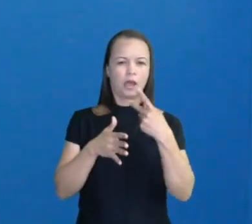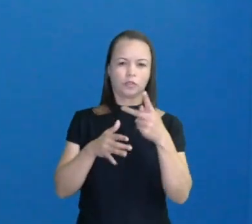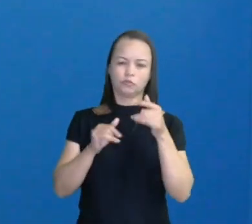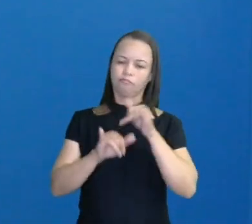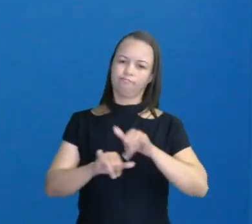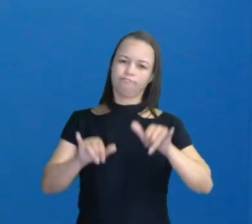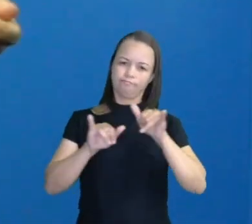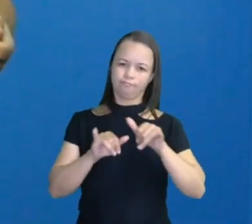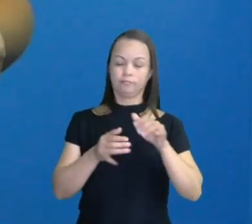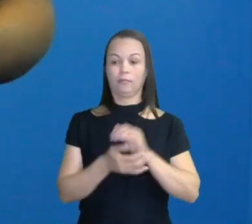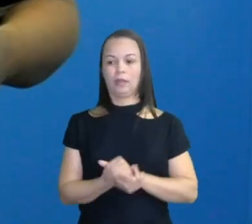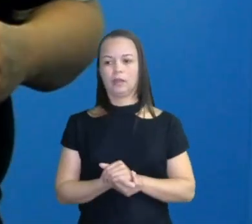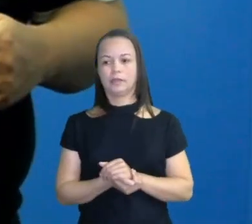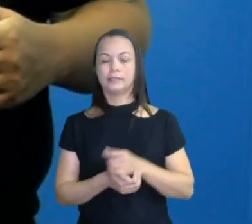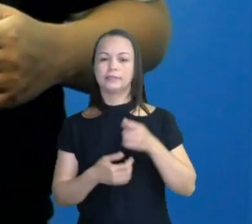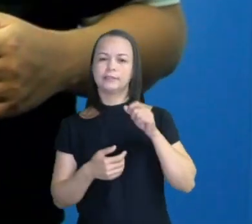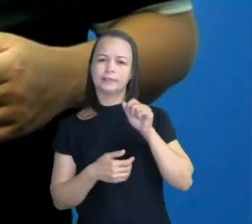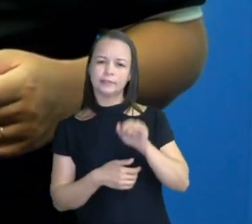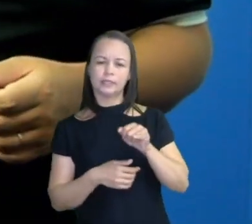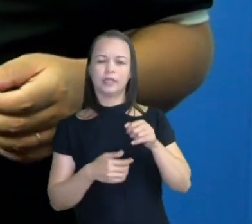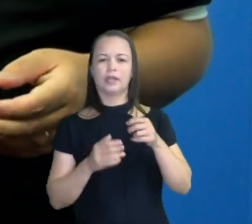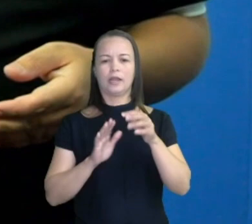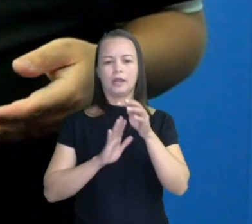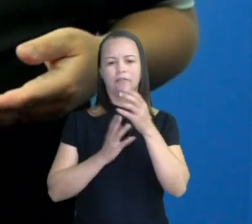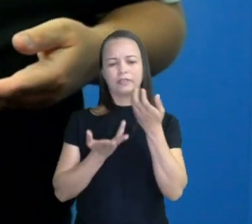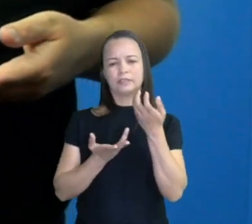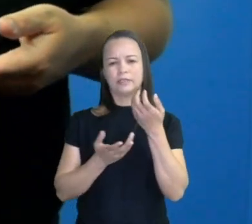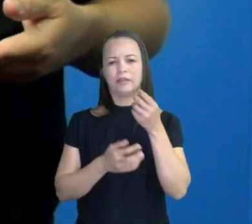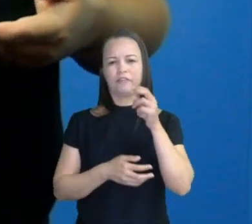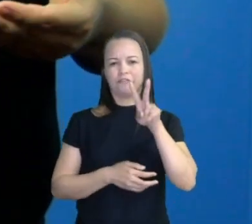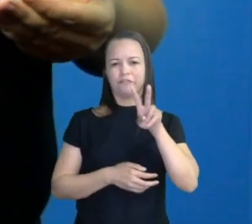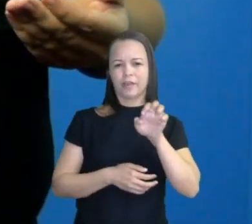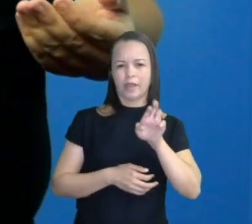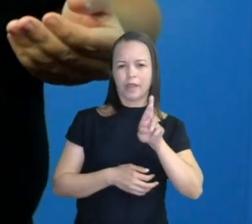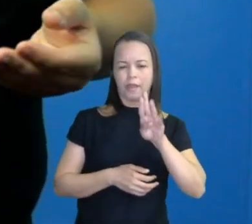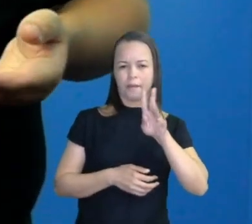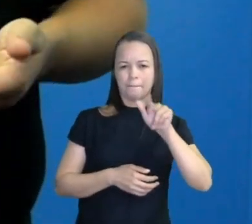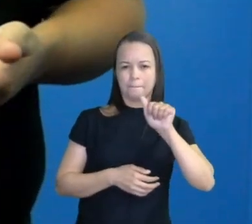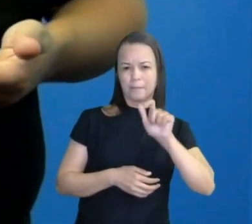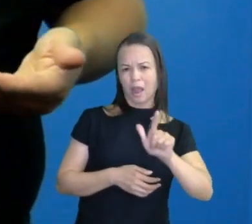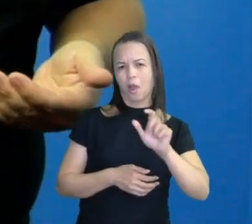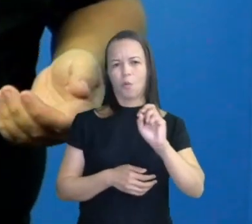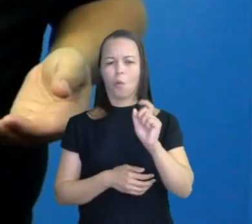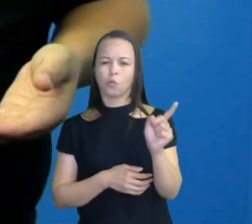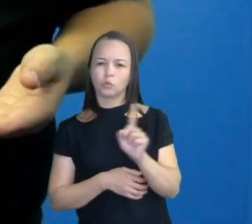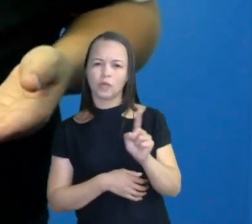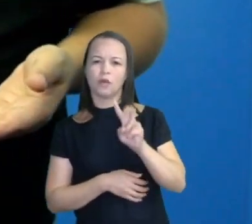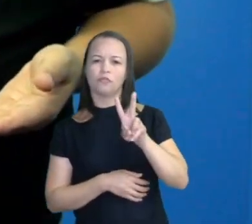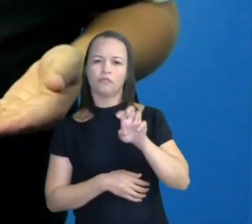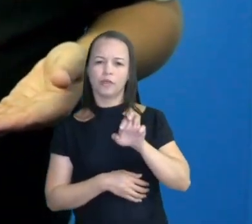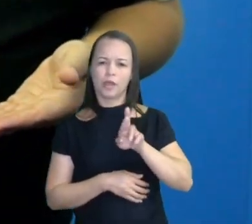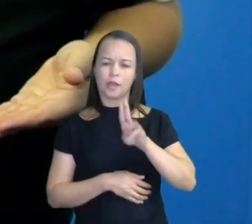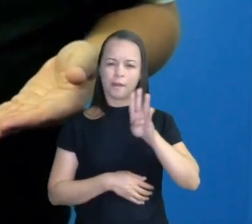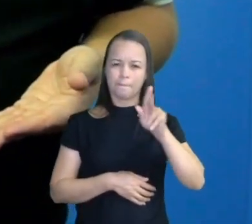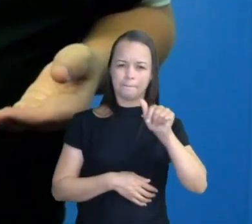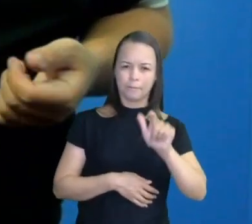informação. Se ela vai ser não verbal, se ela vai ser verbal, de que tipo você vai utilizar